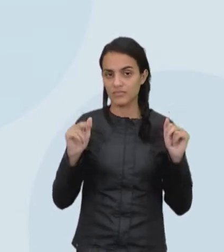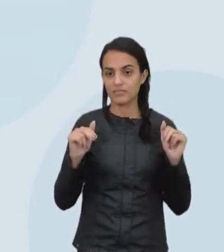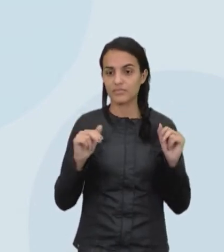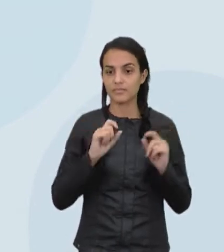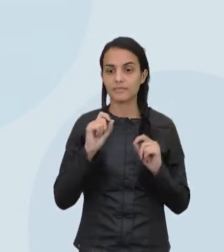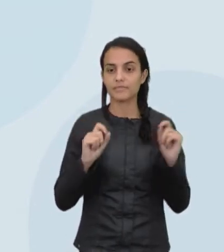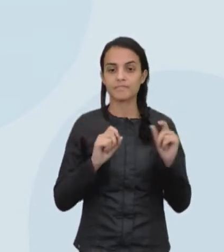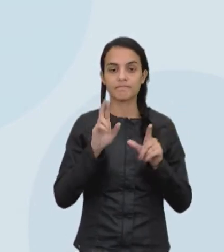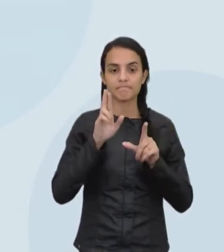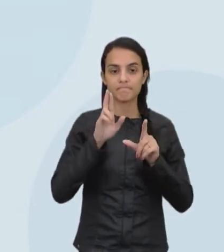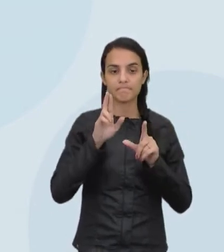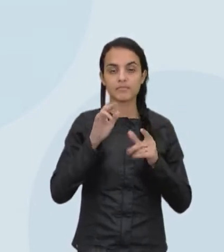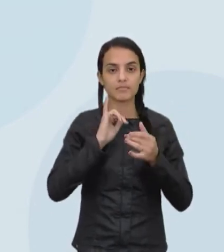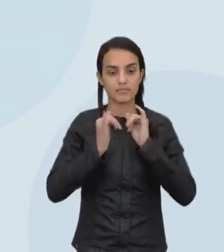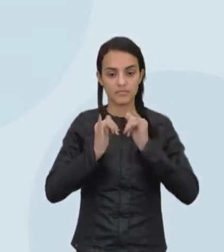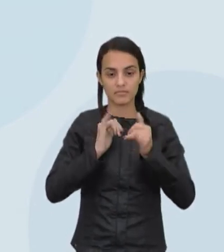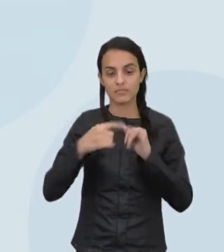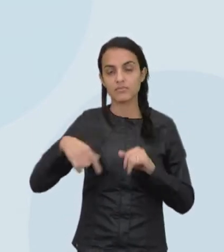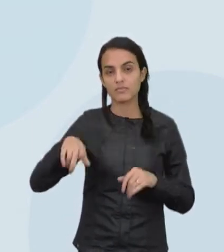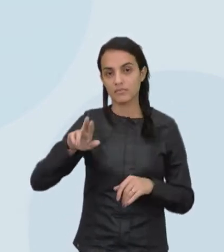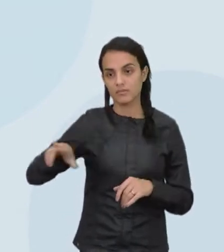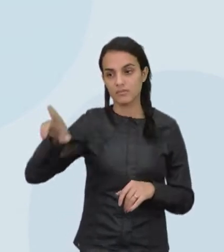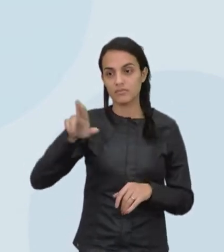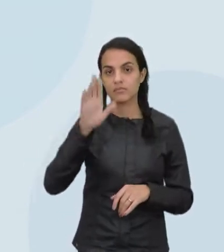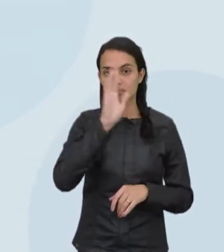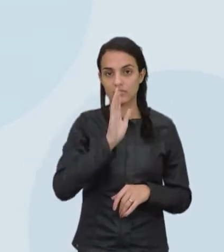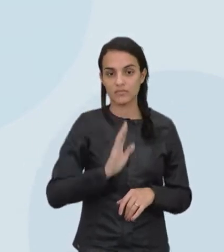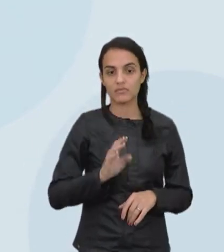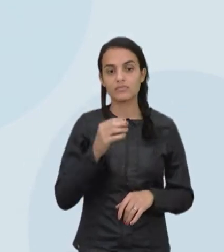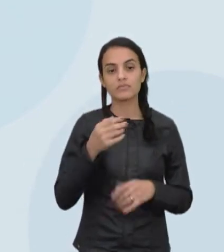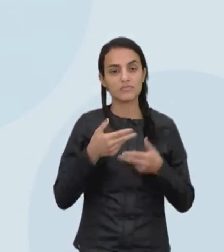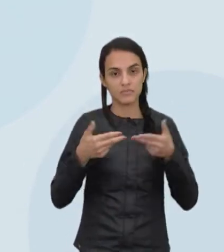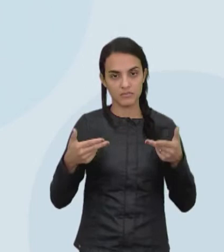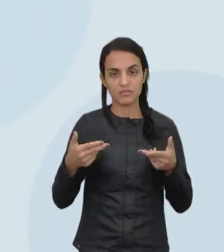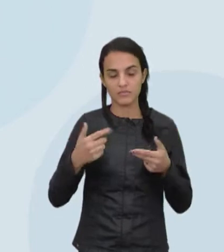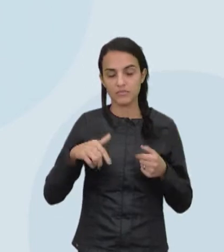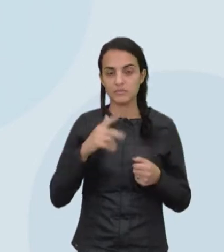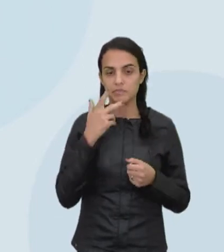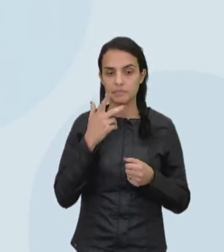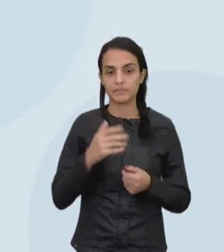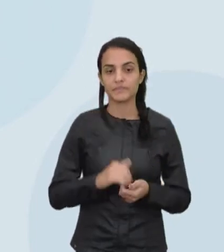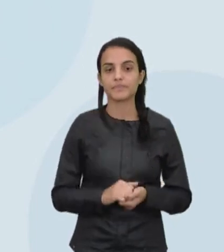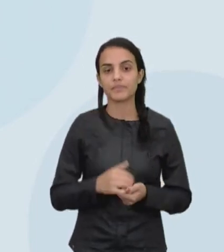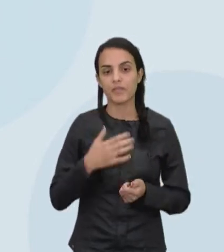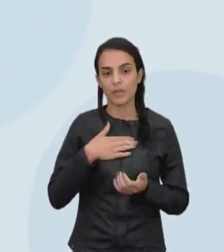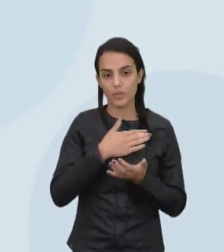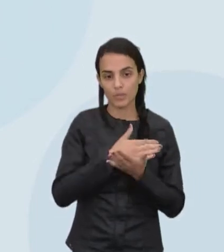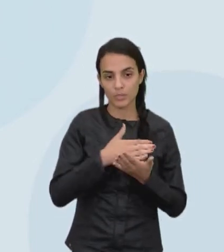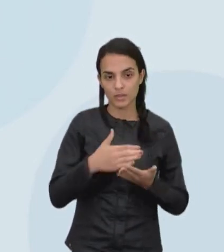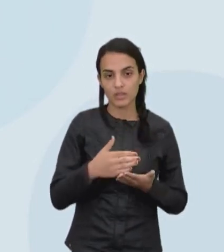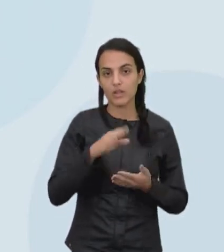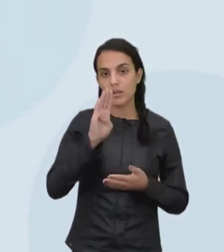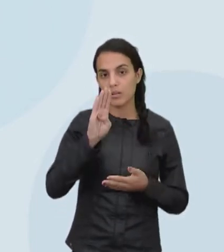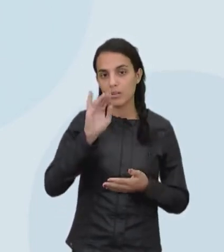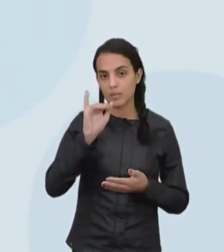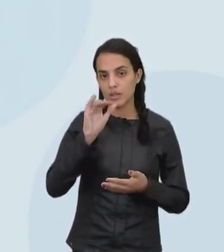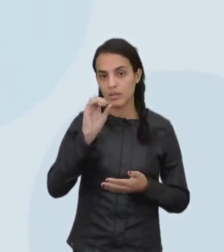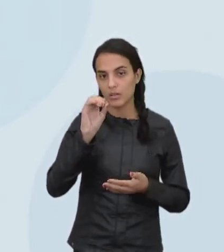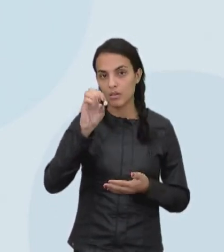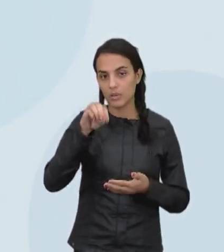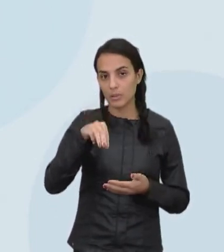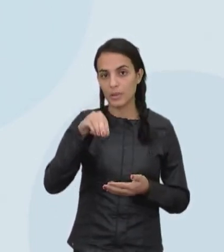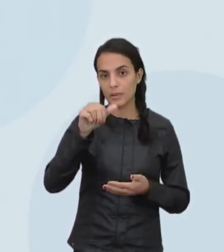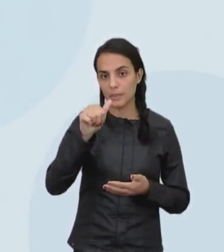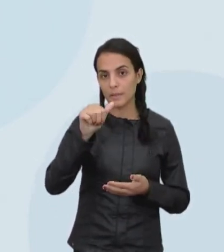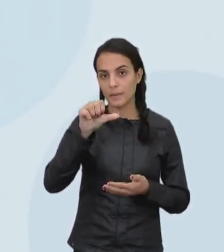de fontes energéticas que a gente usa aqui no Brasil. Aliás, ele vai falar a maioria delas. Então, eu vou começar pela biomassa. Então,